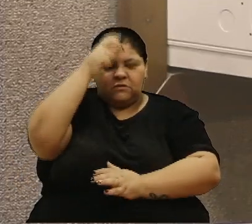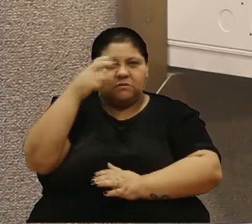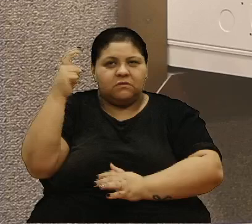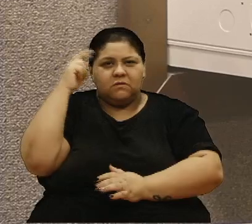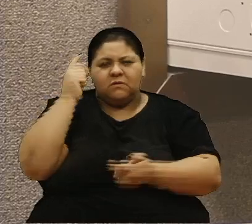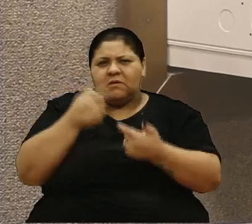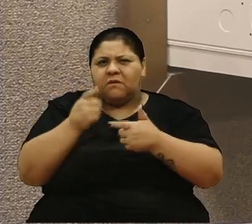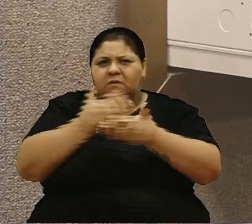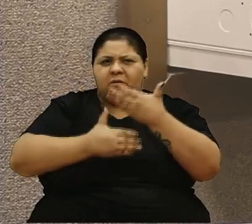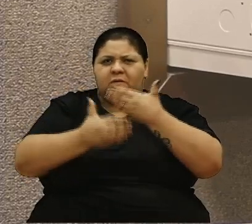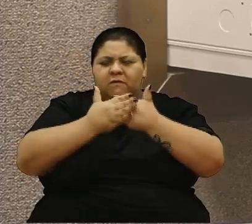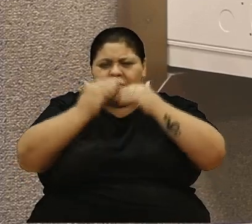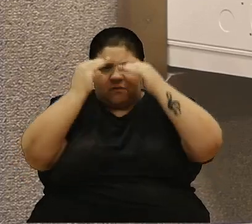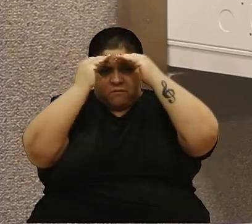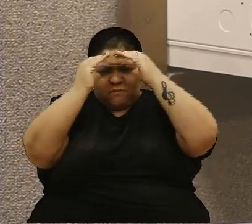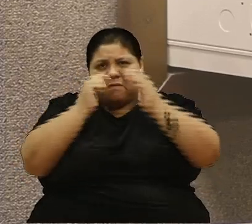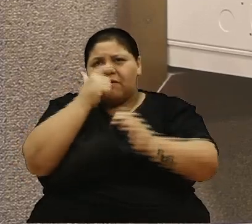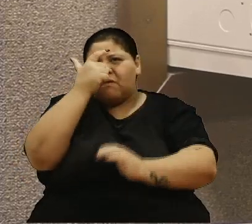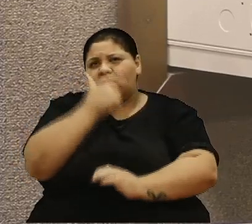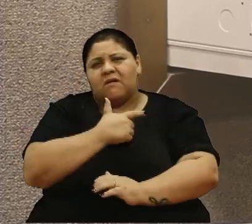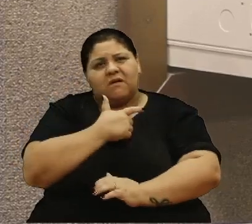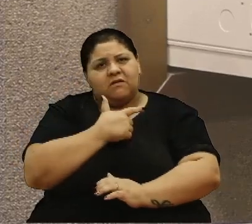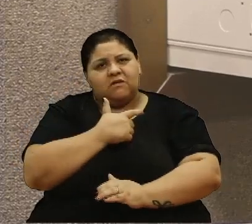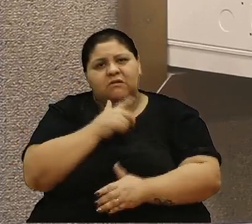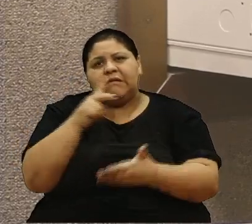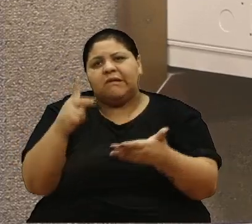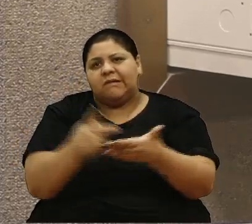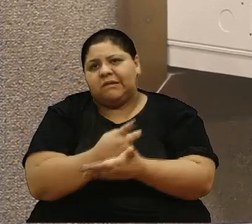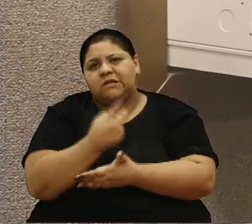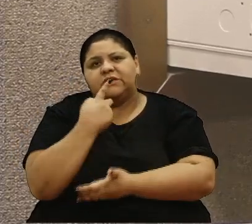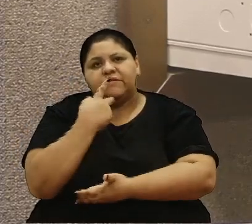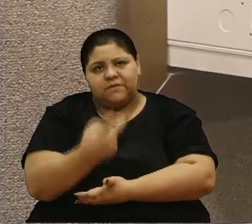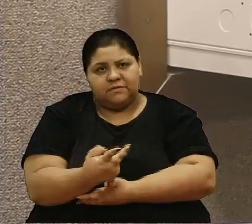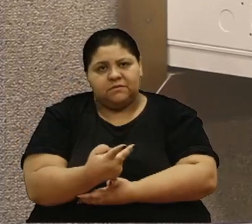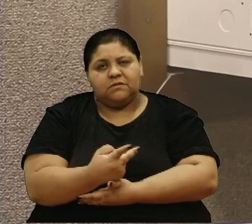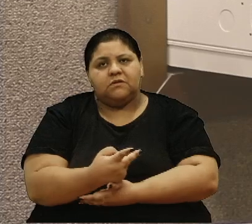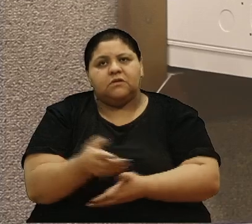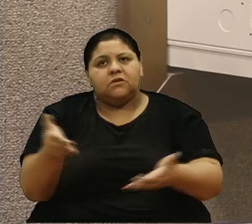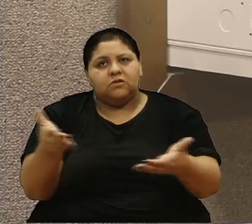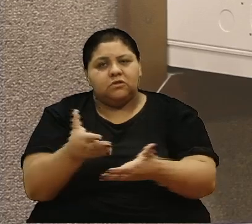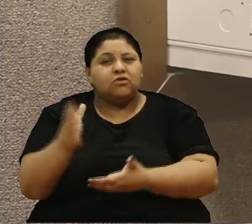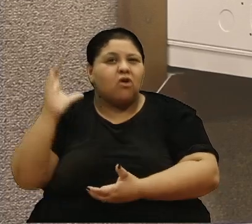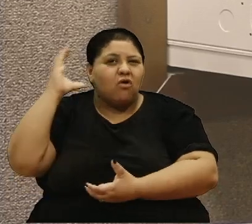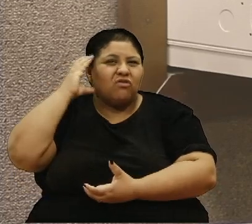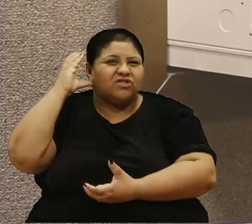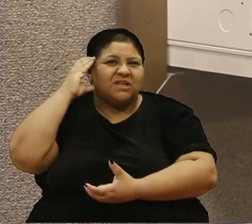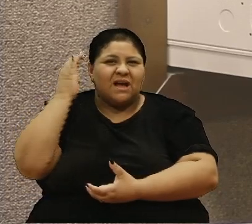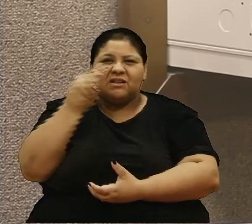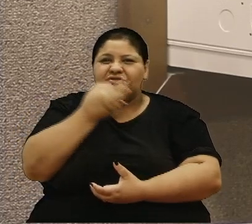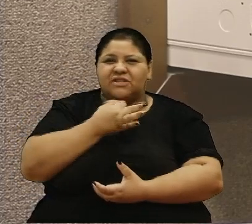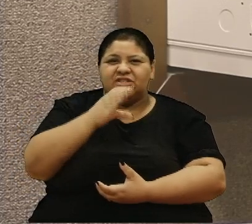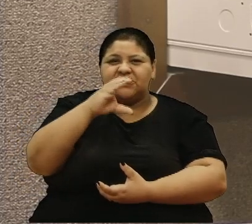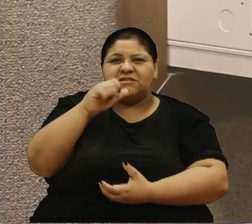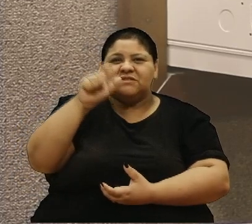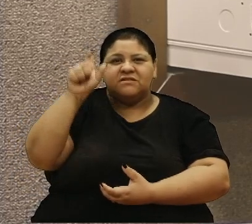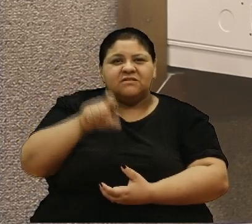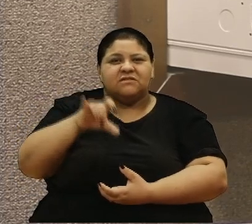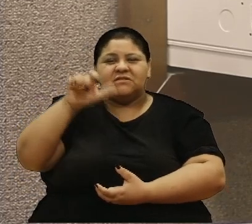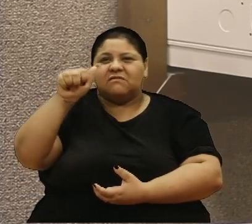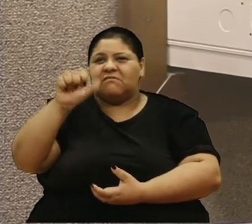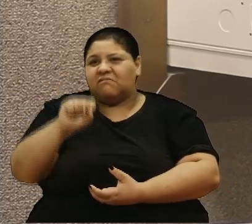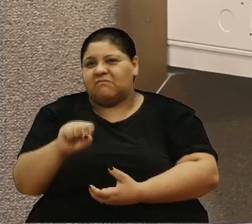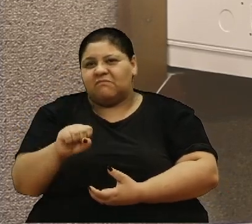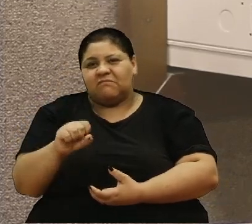todo respeito ao Robson, acho que foi muito infeliz na fala dele hoje na Rádio Caxias, né?